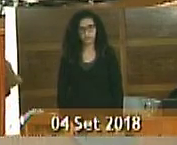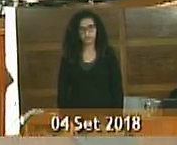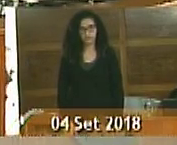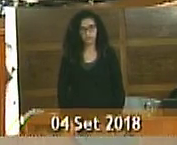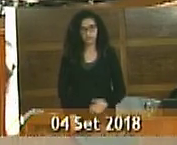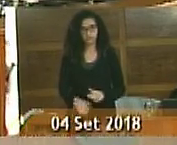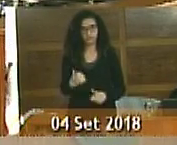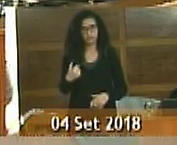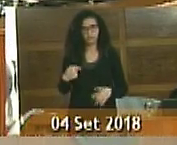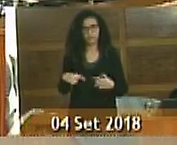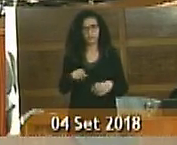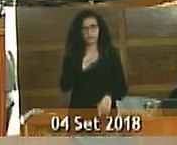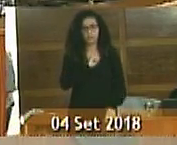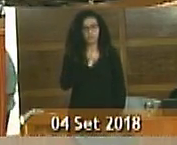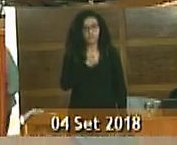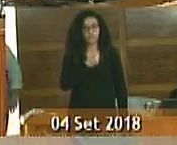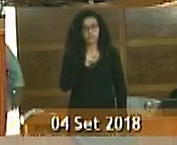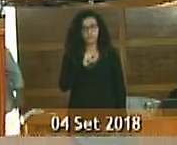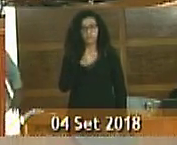Em primeira discussão, parecer